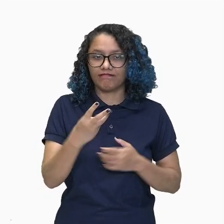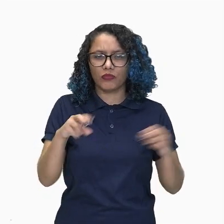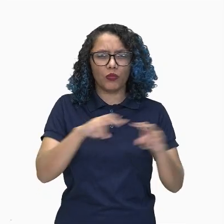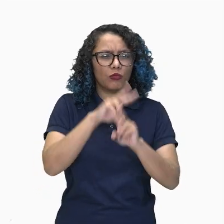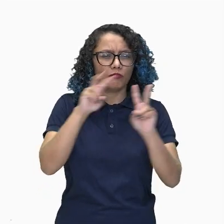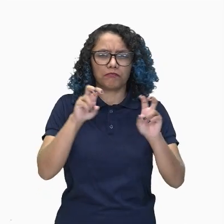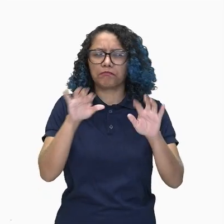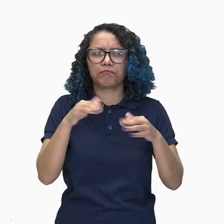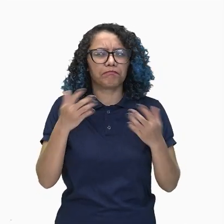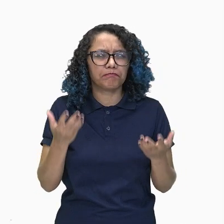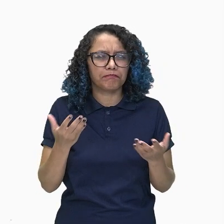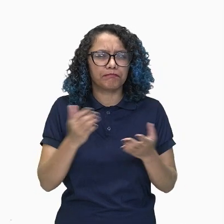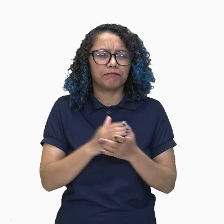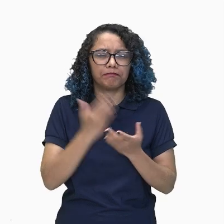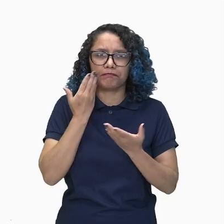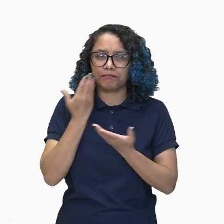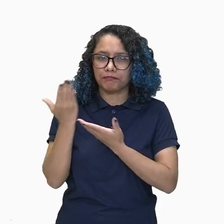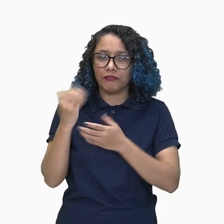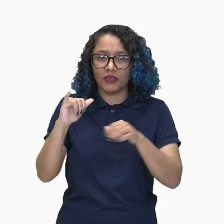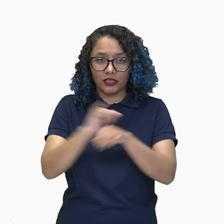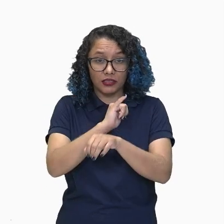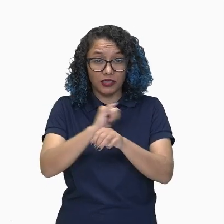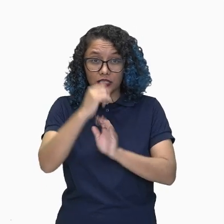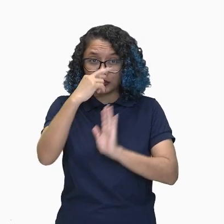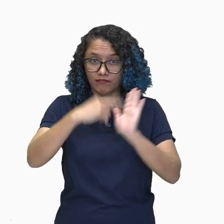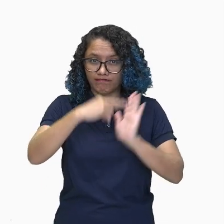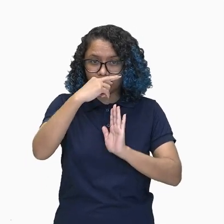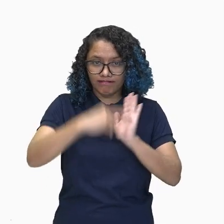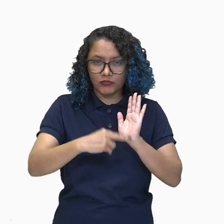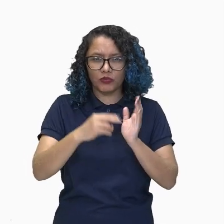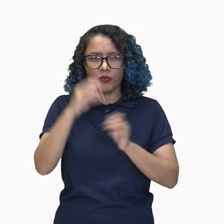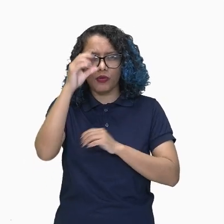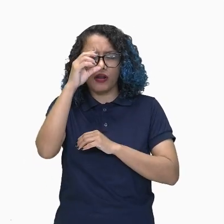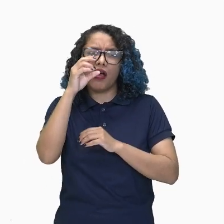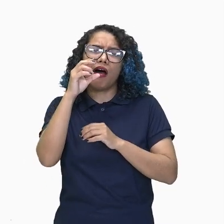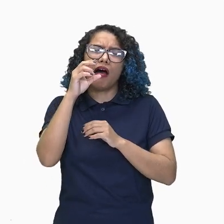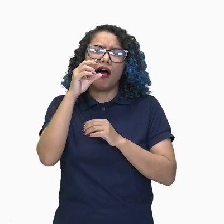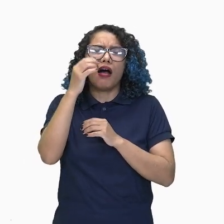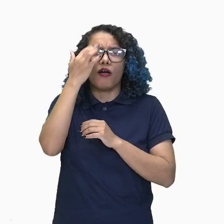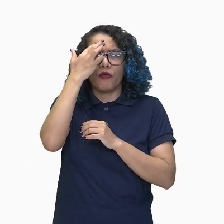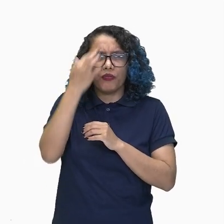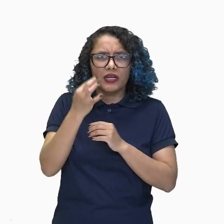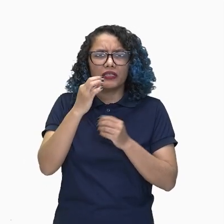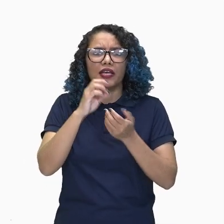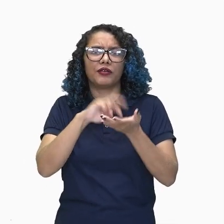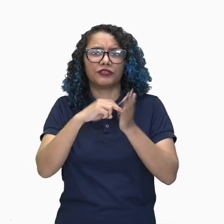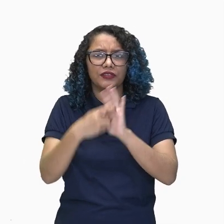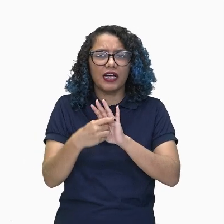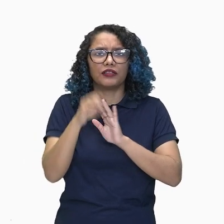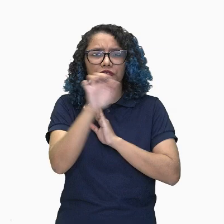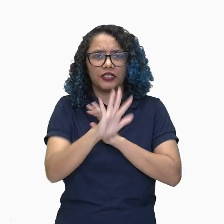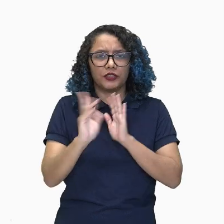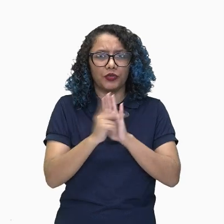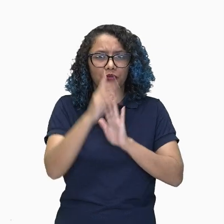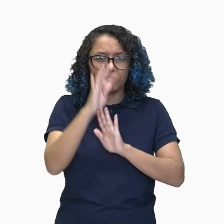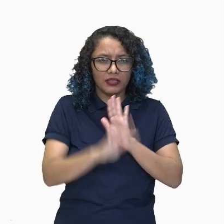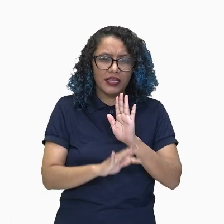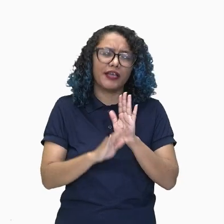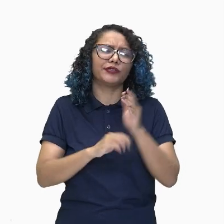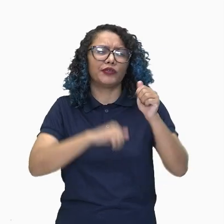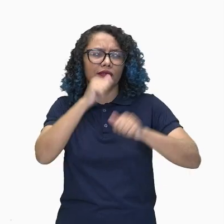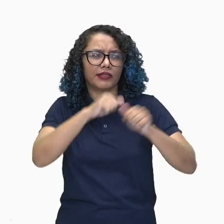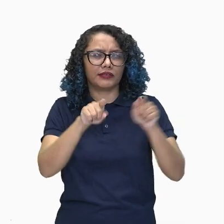objeto de conhecimento, estratégia de leitura, aprender os sentidos globais do texto, apreciação e